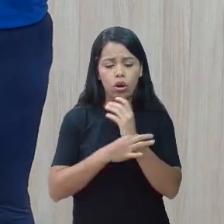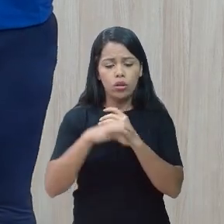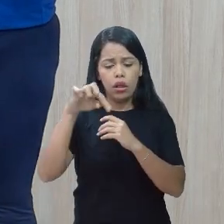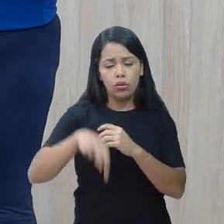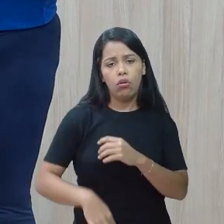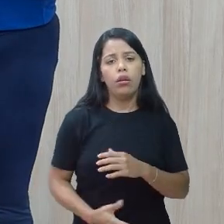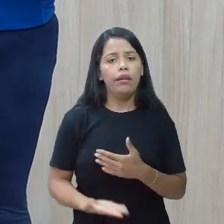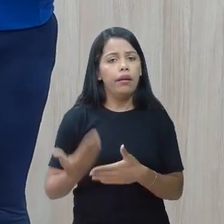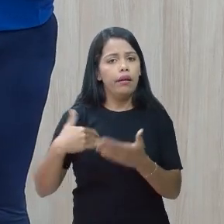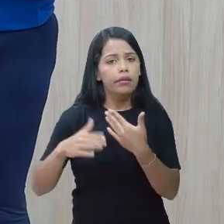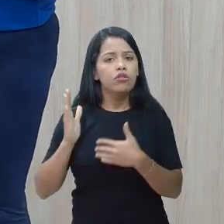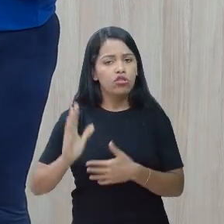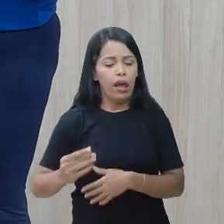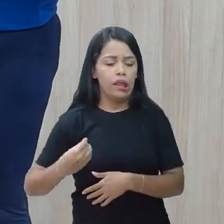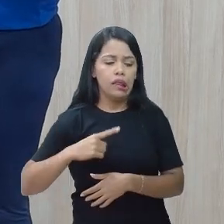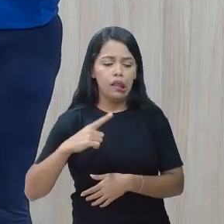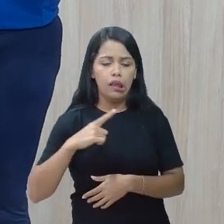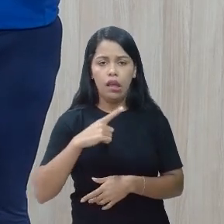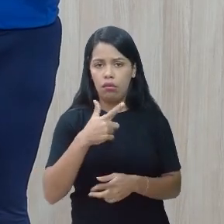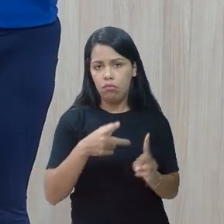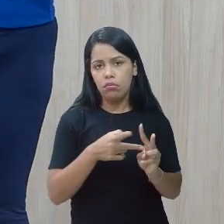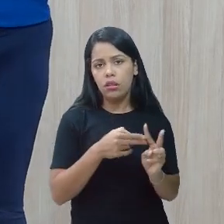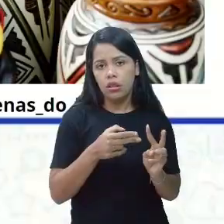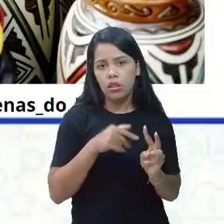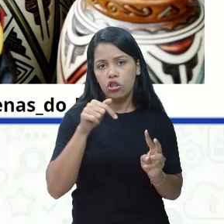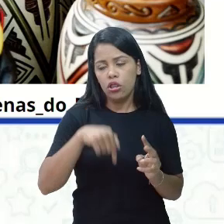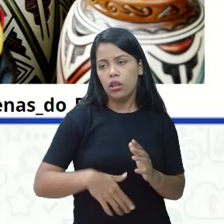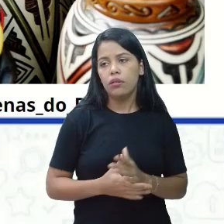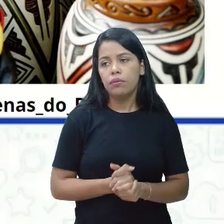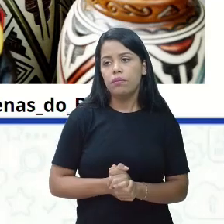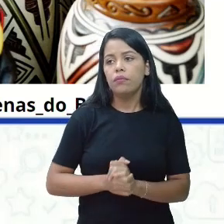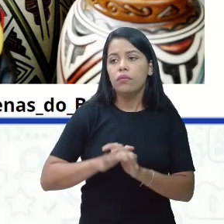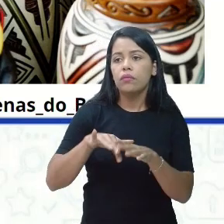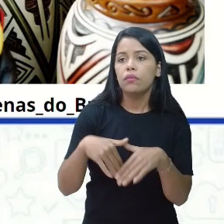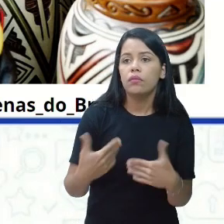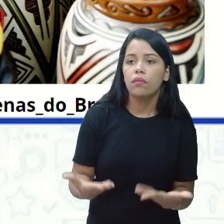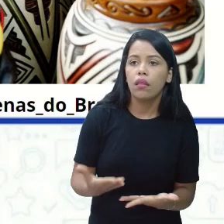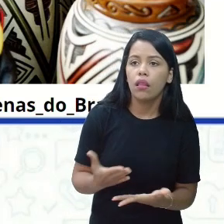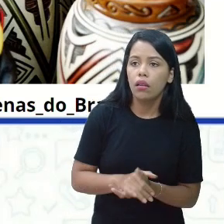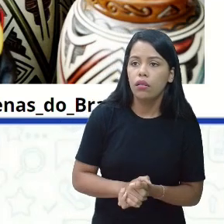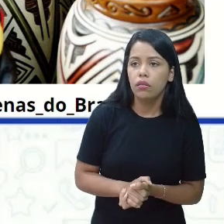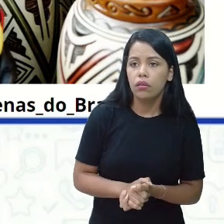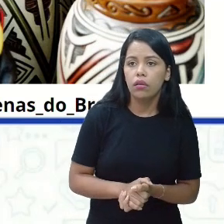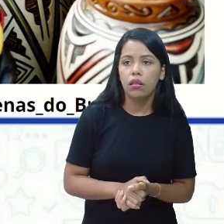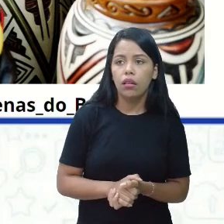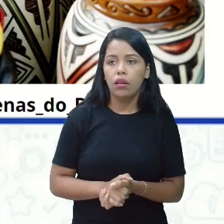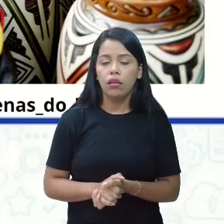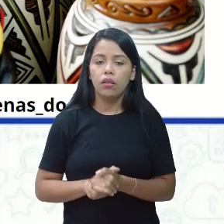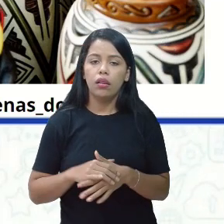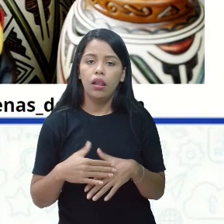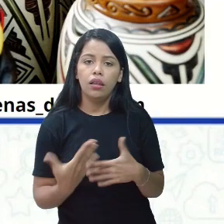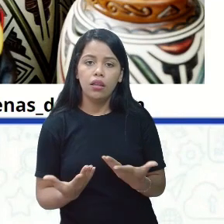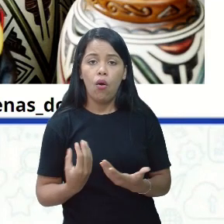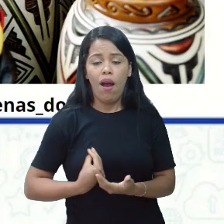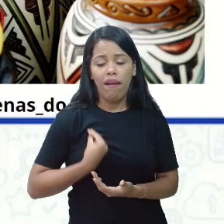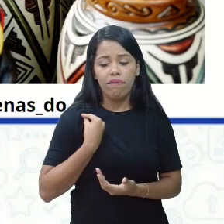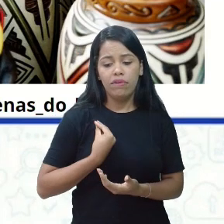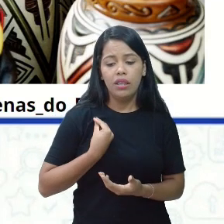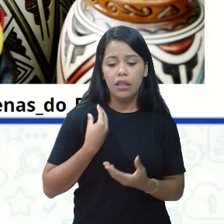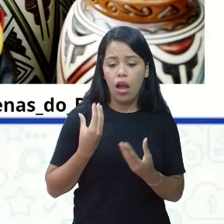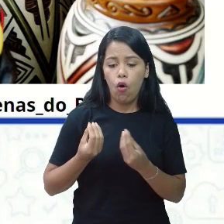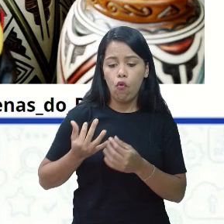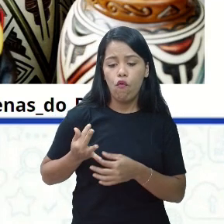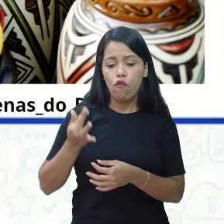gente precisa pensar um pouco sobre isso. E o destino dos povos indígenas do Brasil é incerto, né?